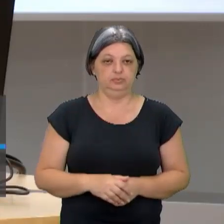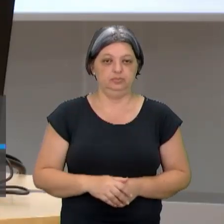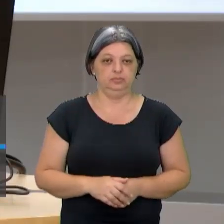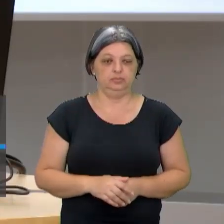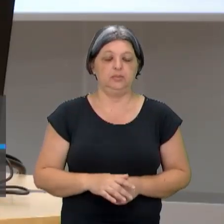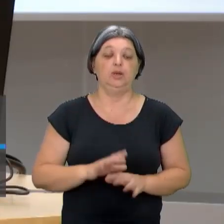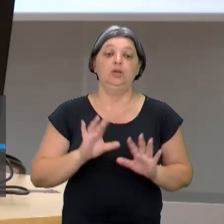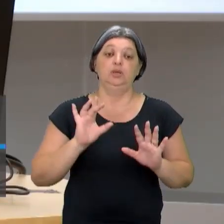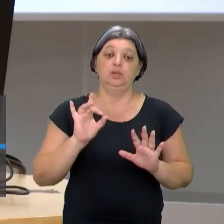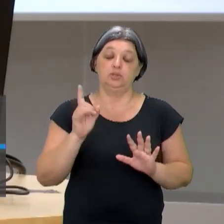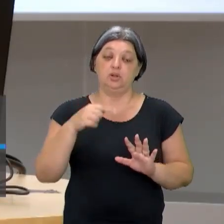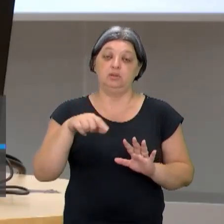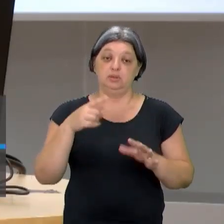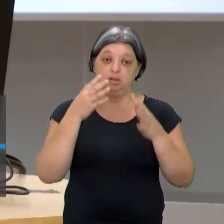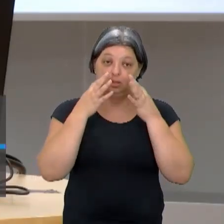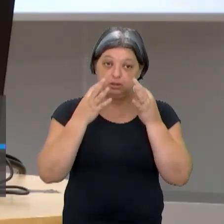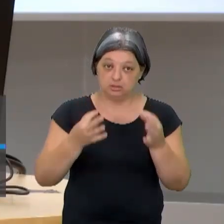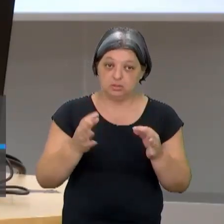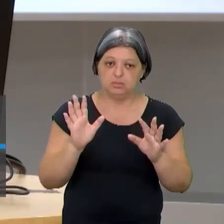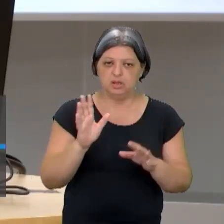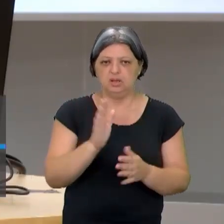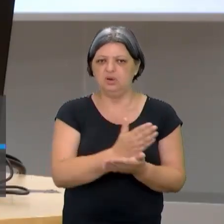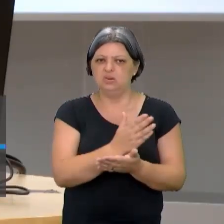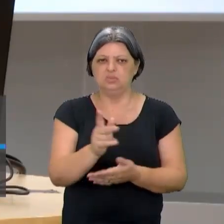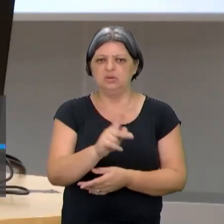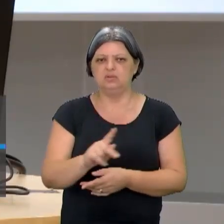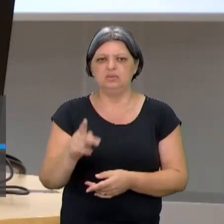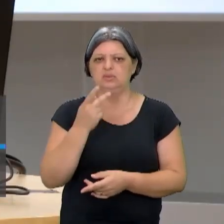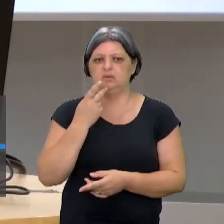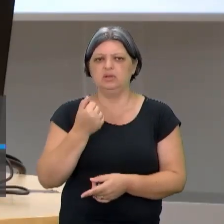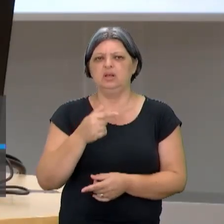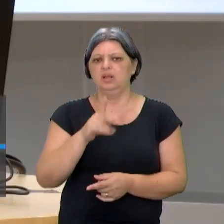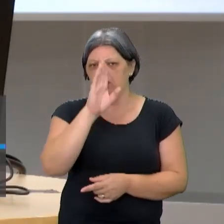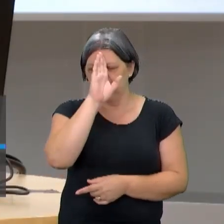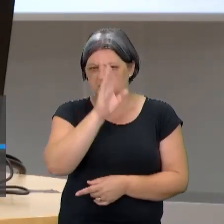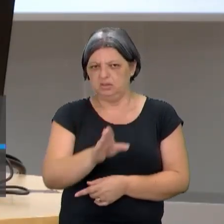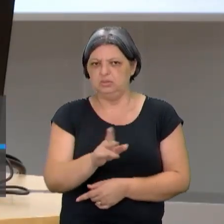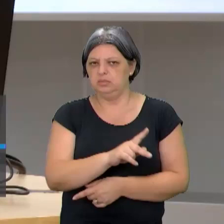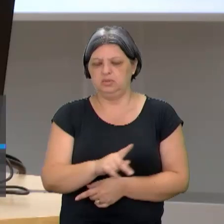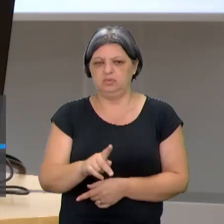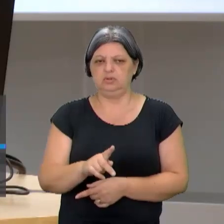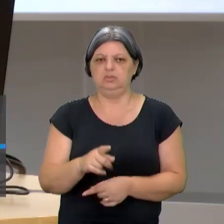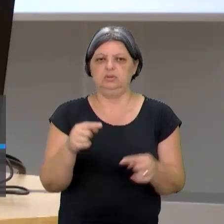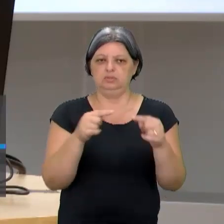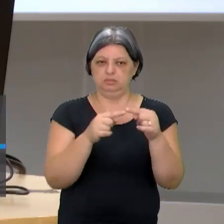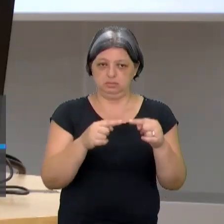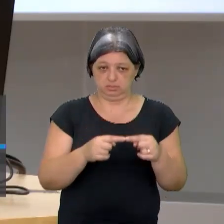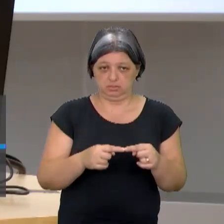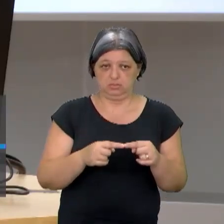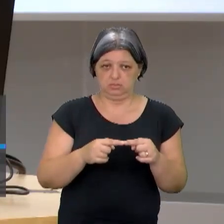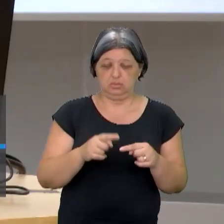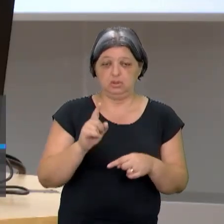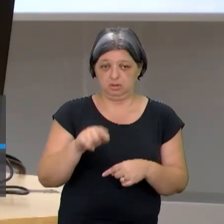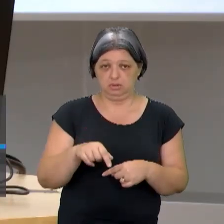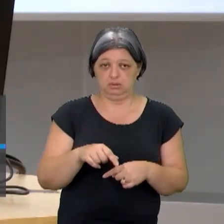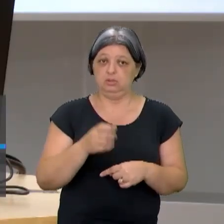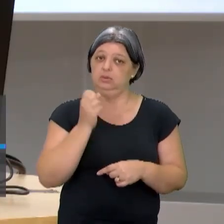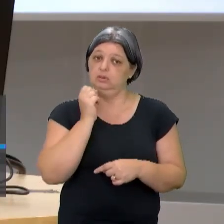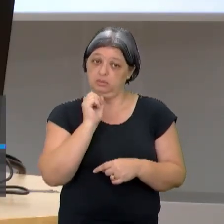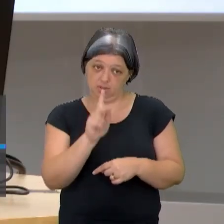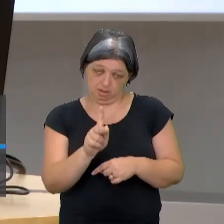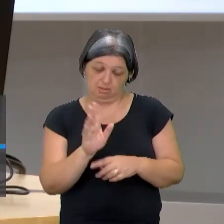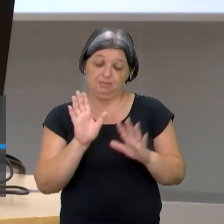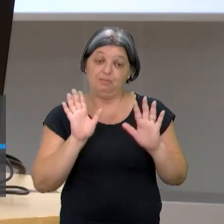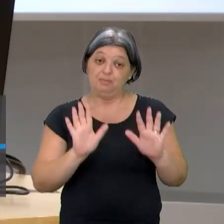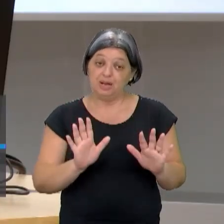uma coisa, teve alguns professores que falaram, conversar diretamente com o professor, né? Alinhamento horizontal professor com professor, tudo bem. tudo bem,